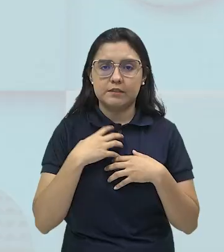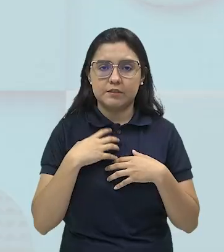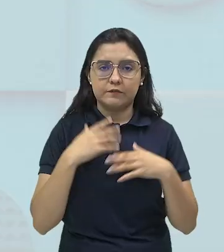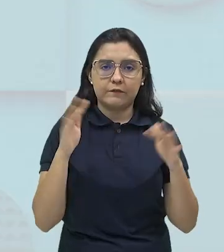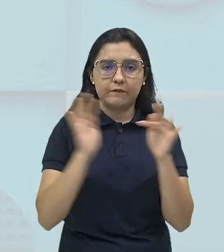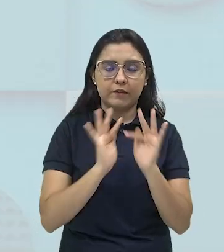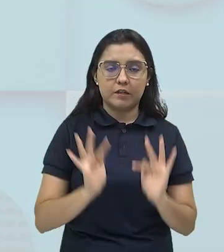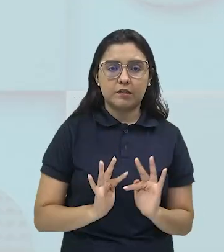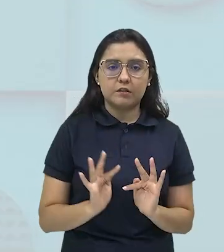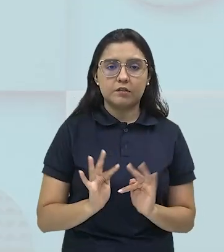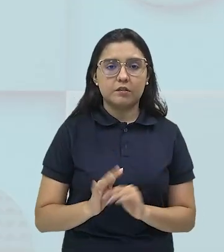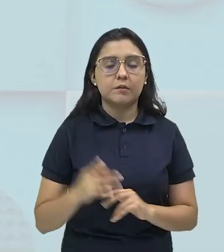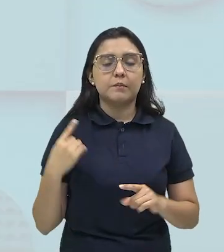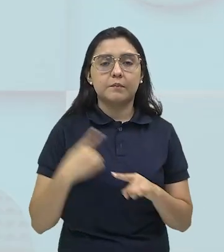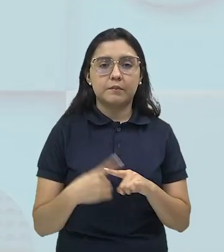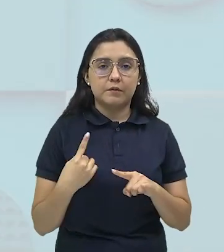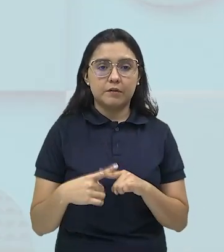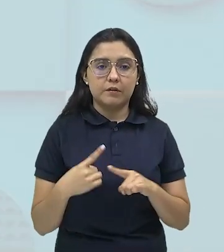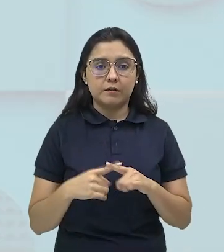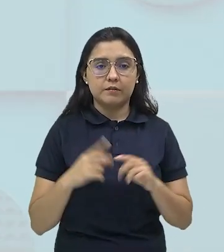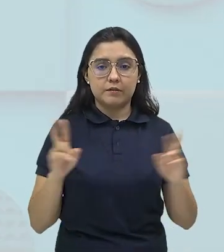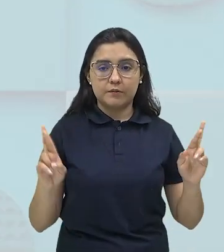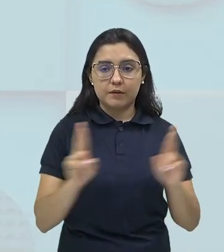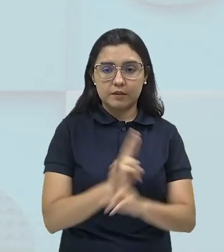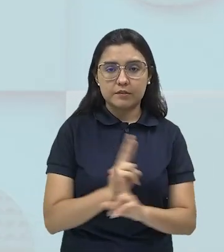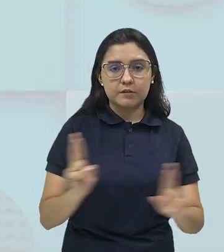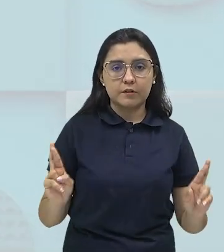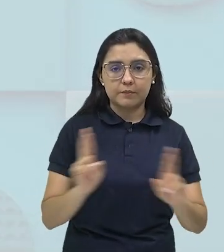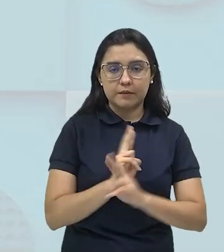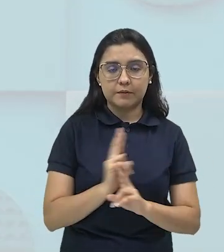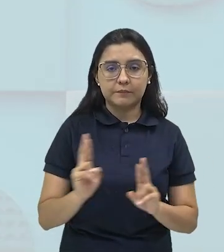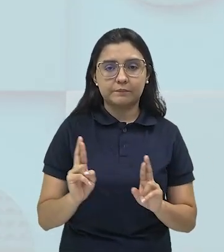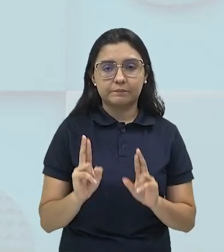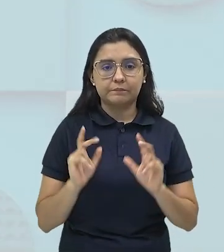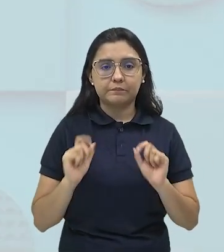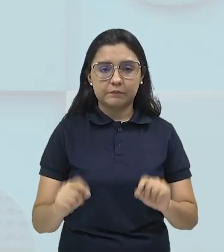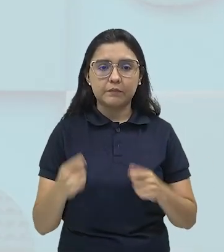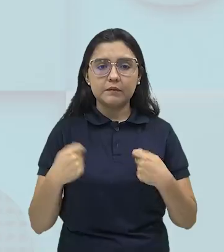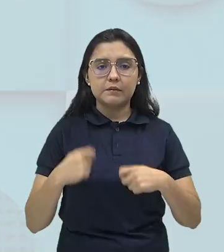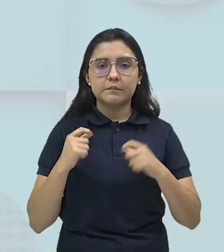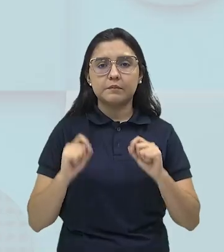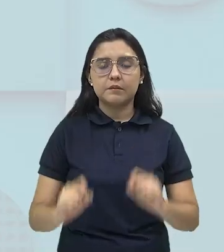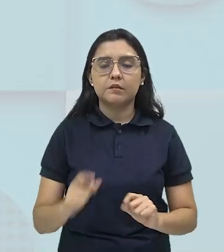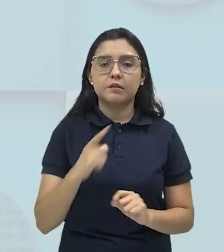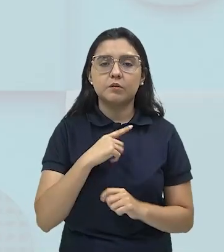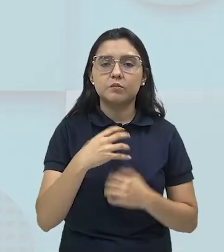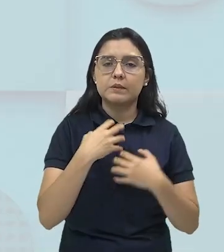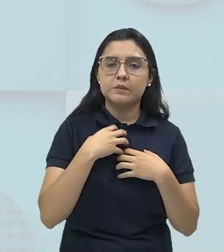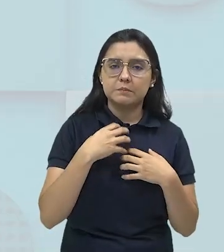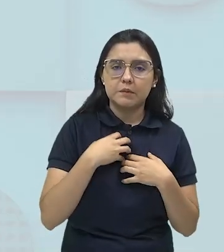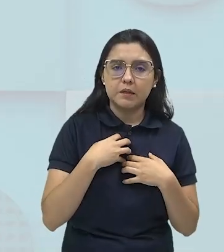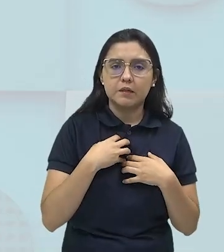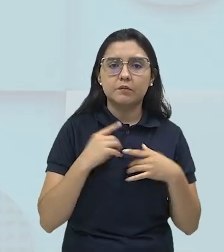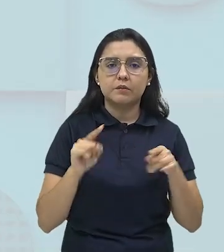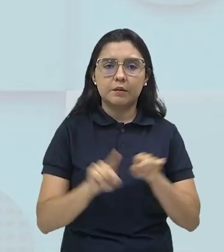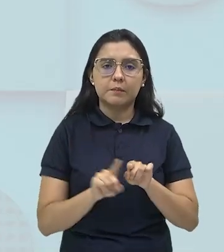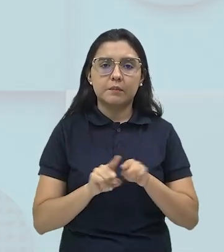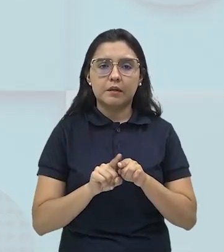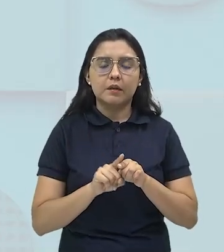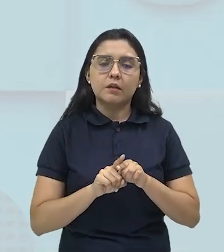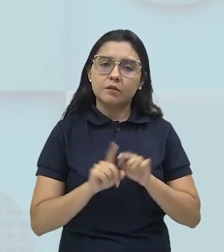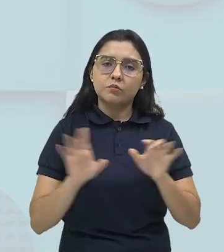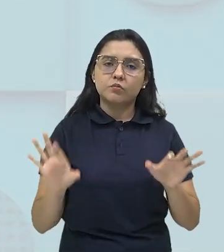feliz, porque no relacionamento de casal, né, é a cumplicidade, é o sentimento, né, de um para com o